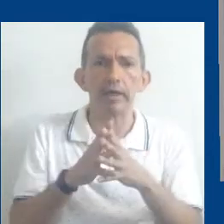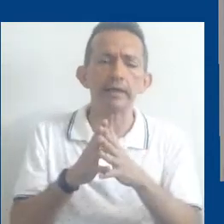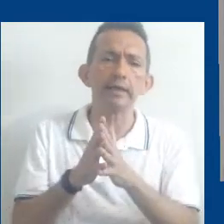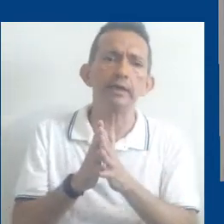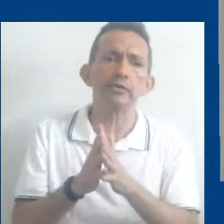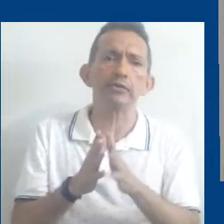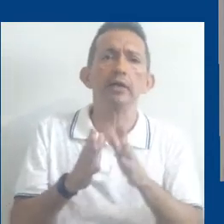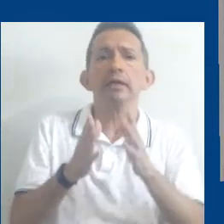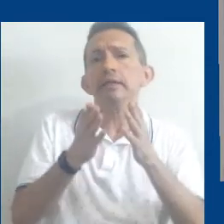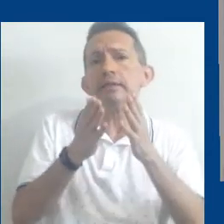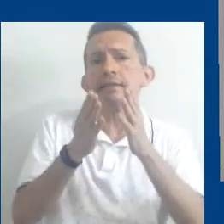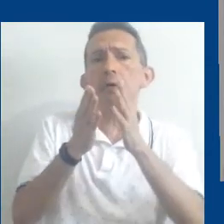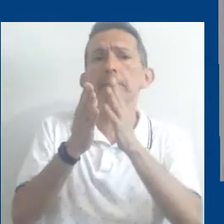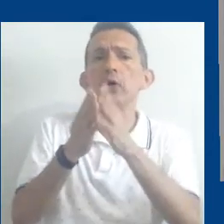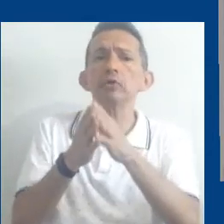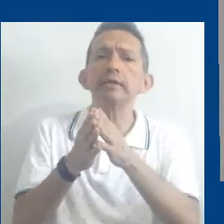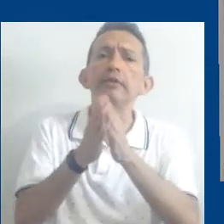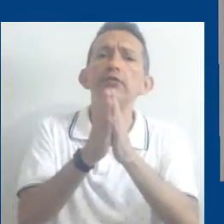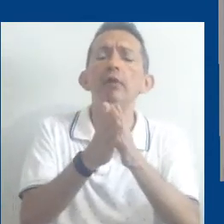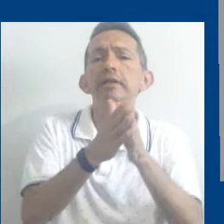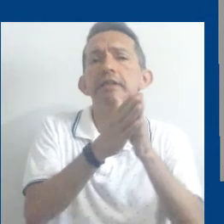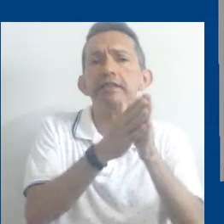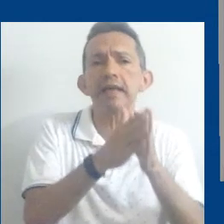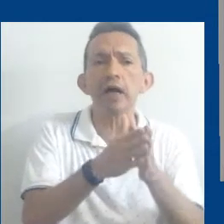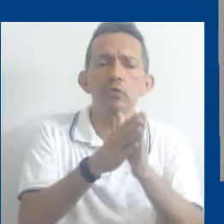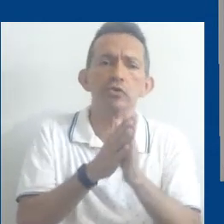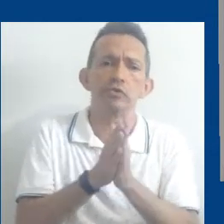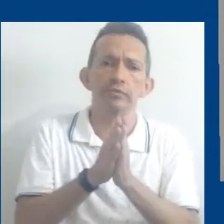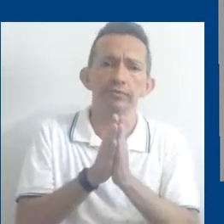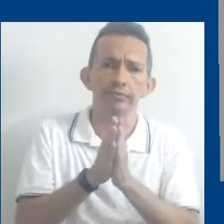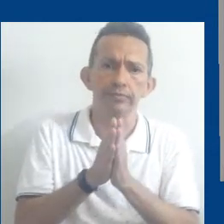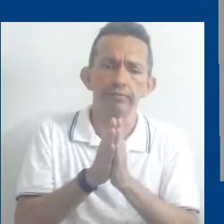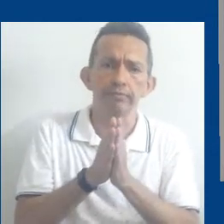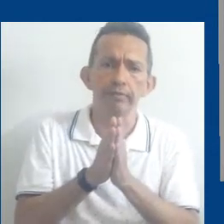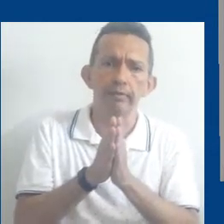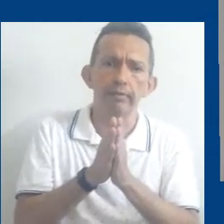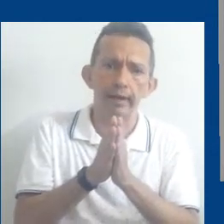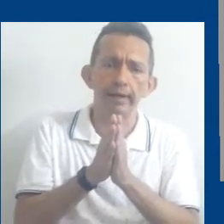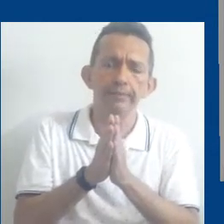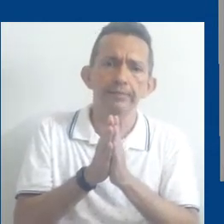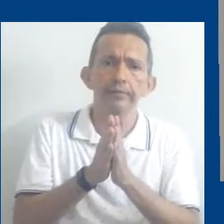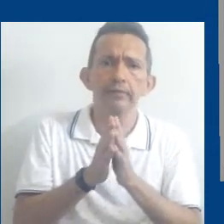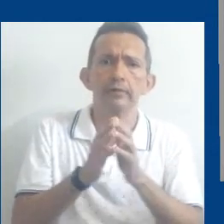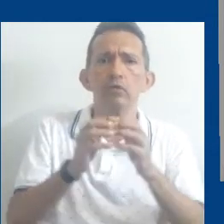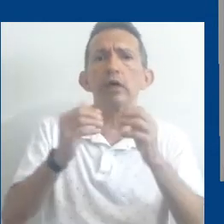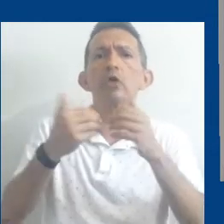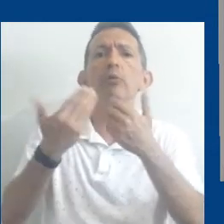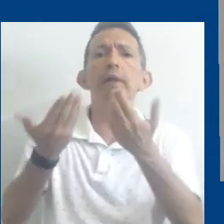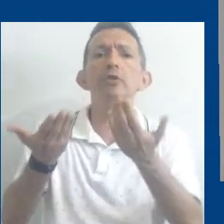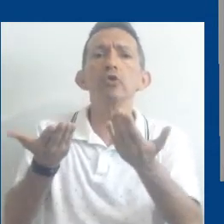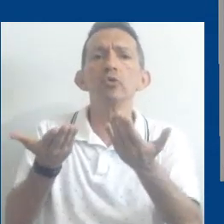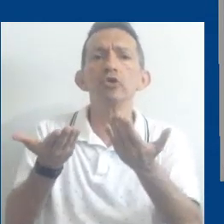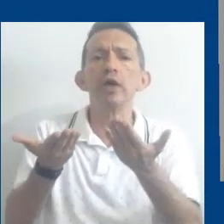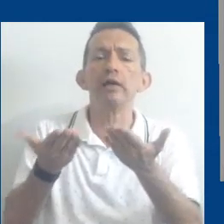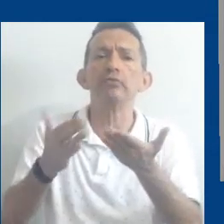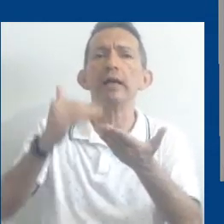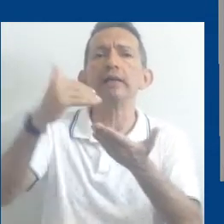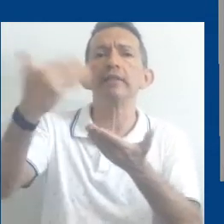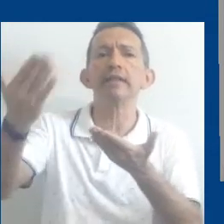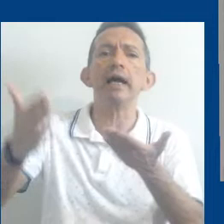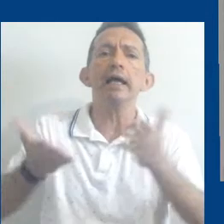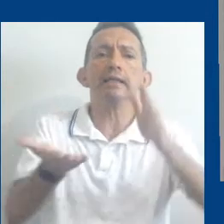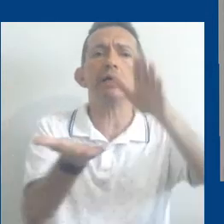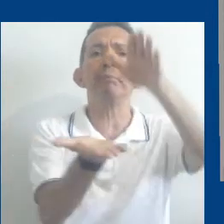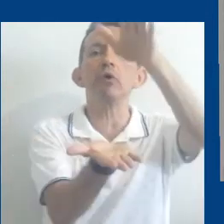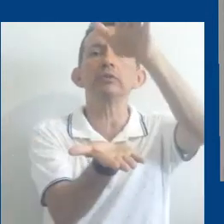Saculiformes. O que quer dizer isso? São bolsas em forma de sacos, tá? Então, o que o complexo de Golgi é? Tu vai lá